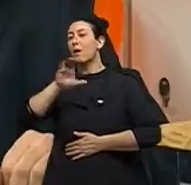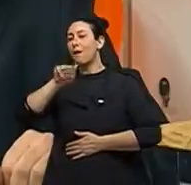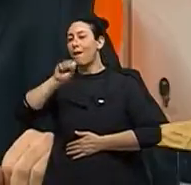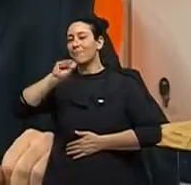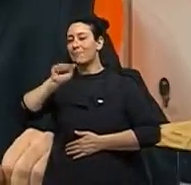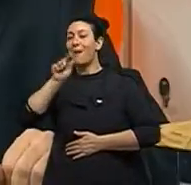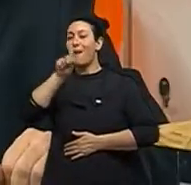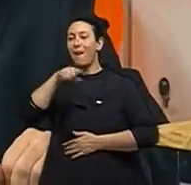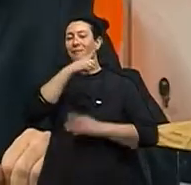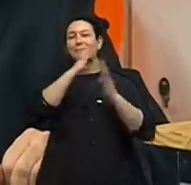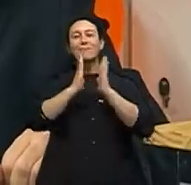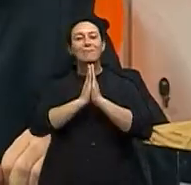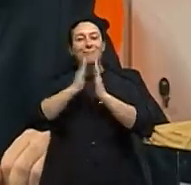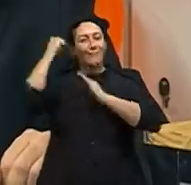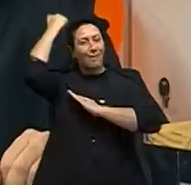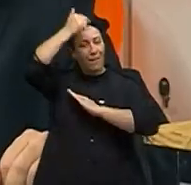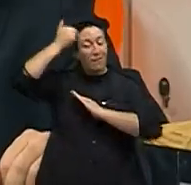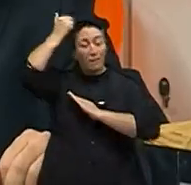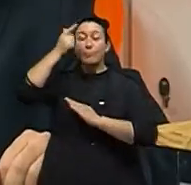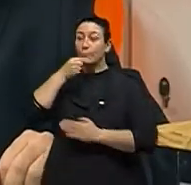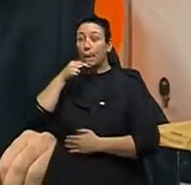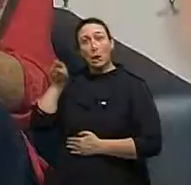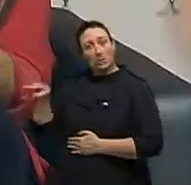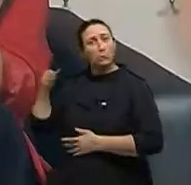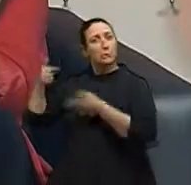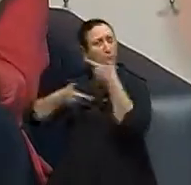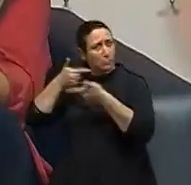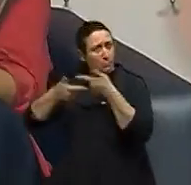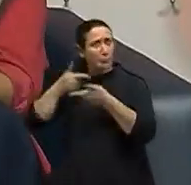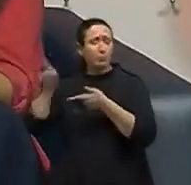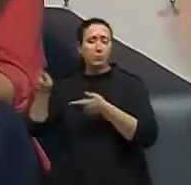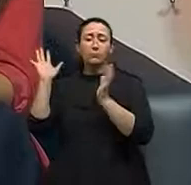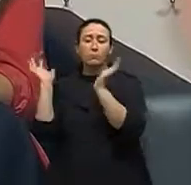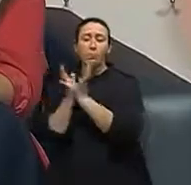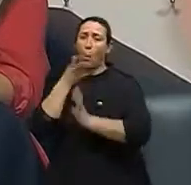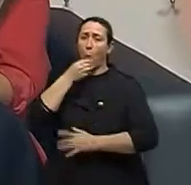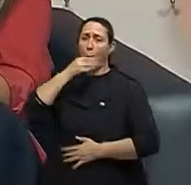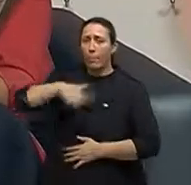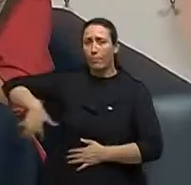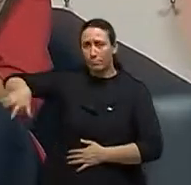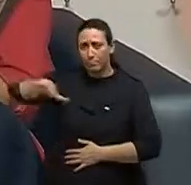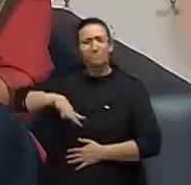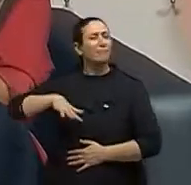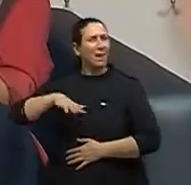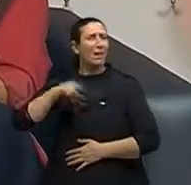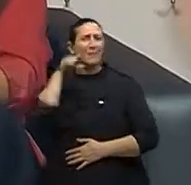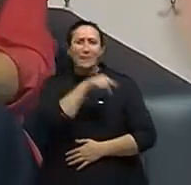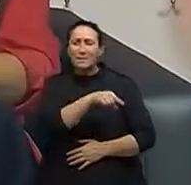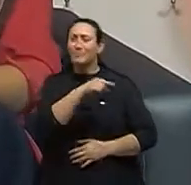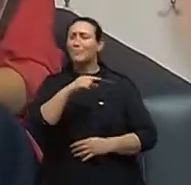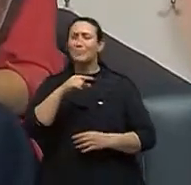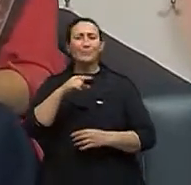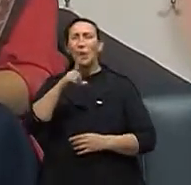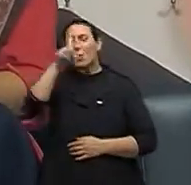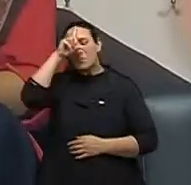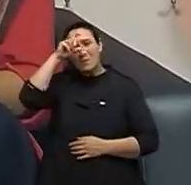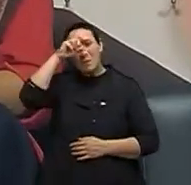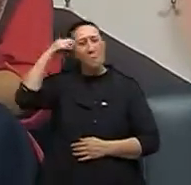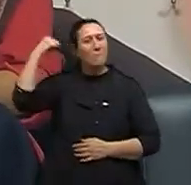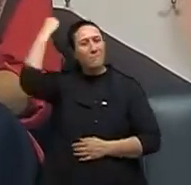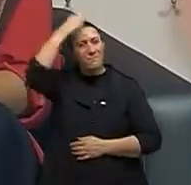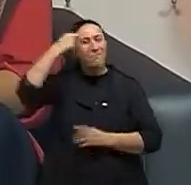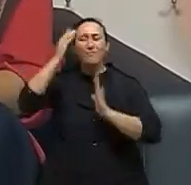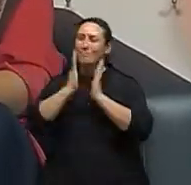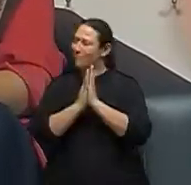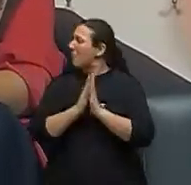Casa eu gosto de dizer né Doutor porque a questão das pesquisas e da uma medicina avançada o centro da Santa Casa não deve nada pro